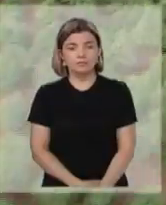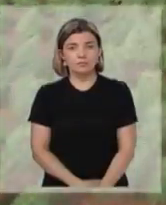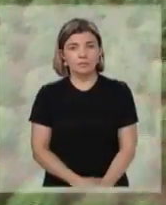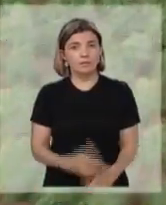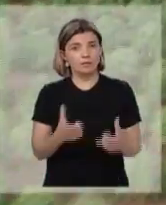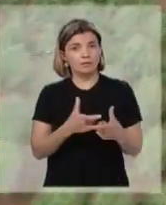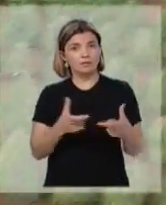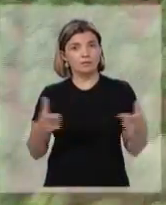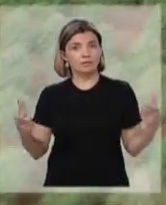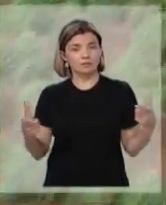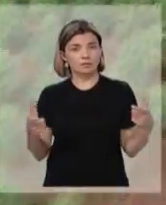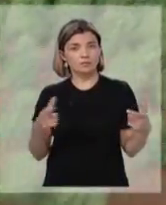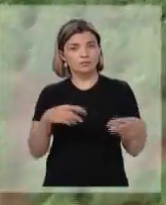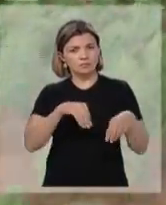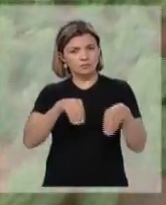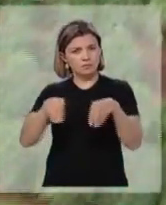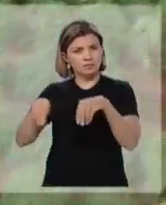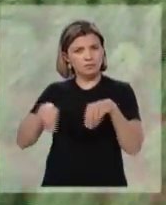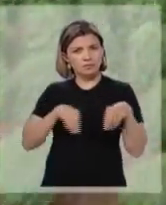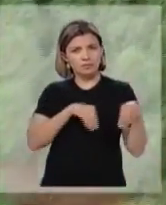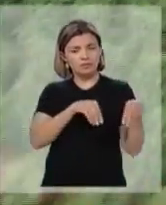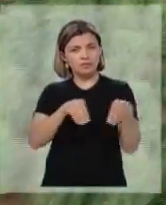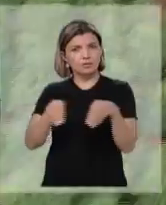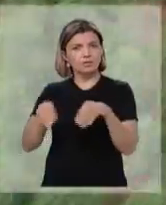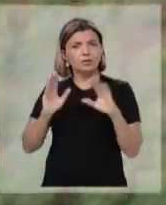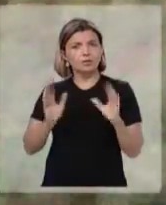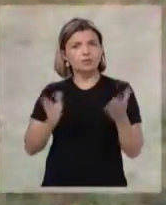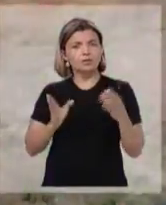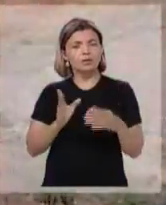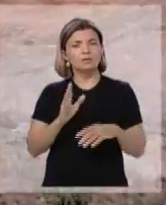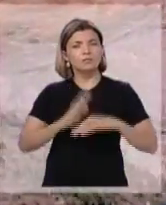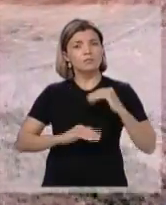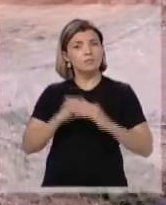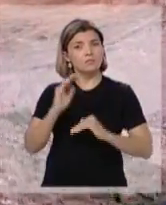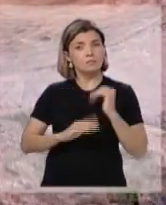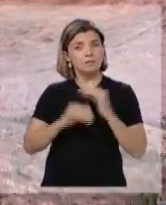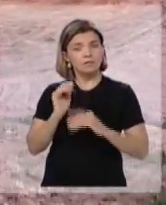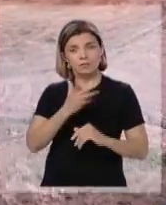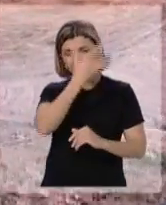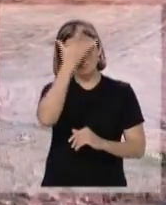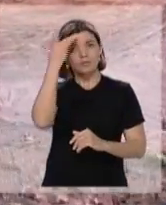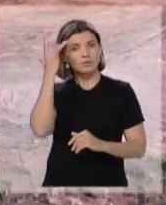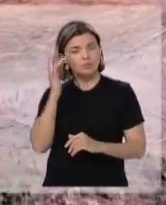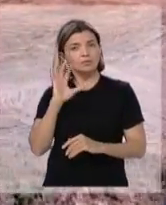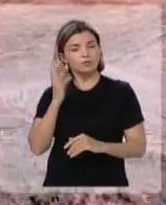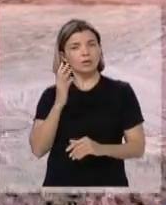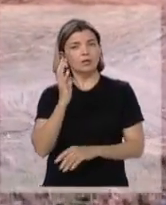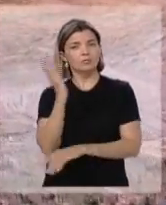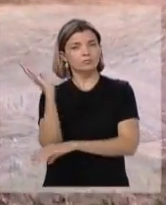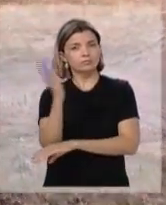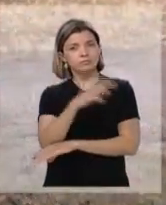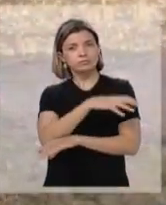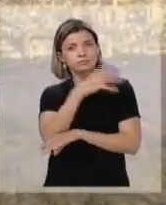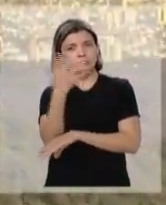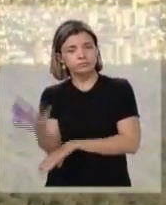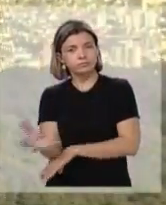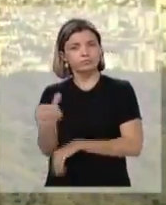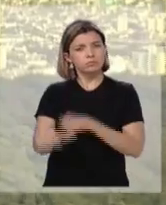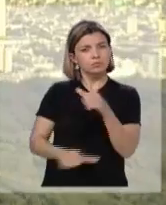Hoje, maior parte da superfície terrestre está sujeita à ação humana, o que levou a uma intensa